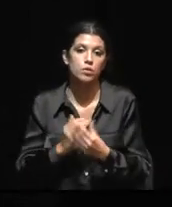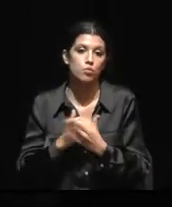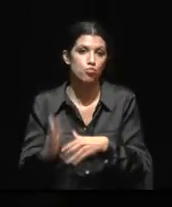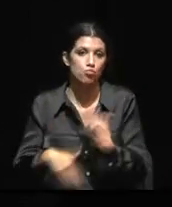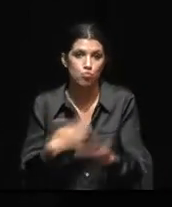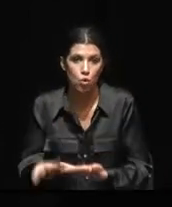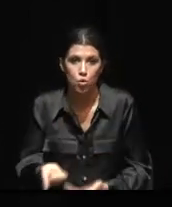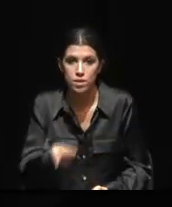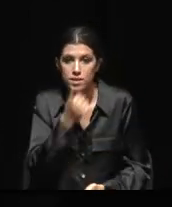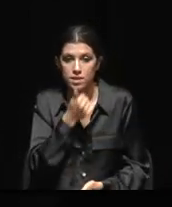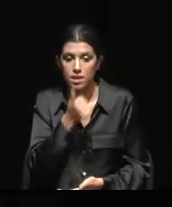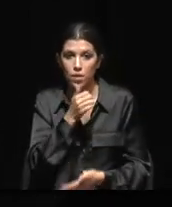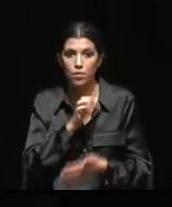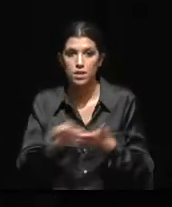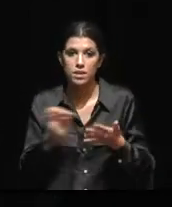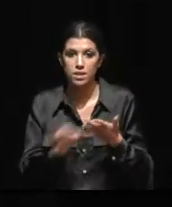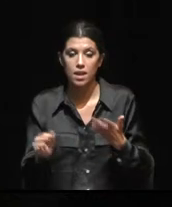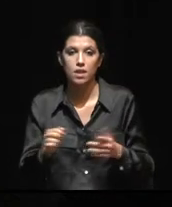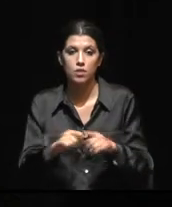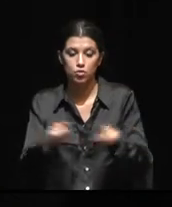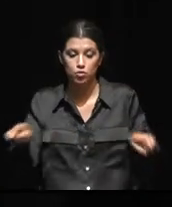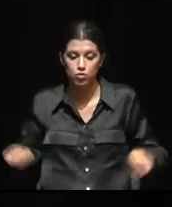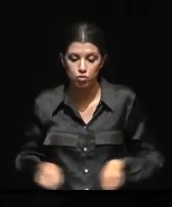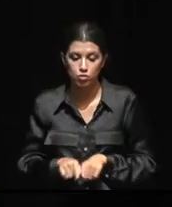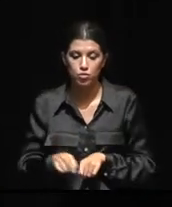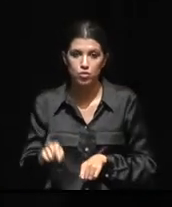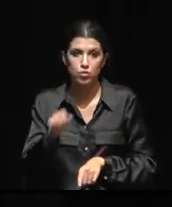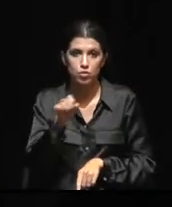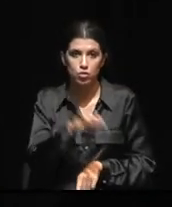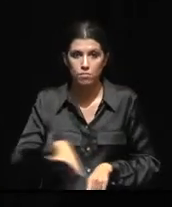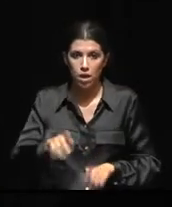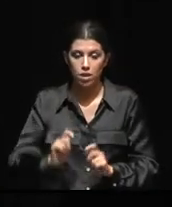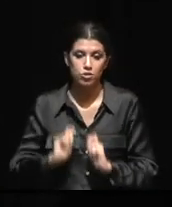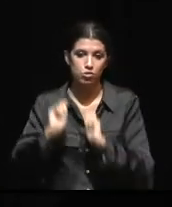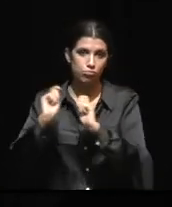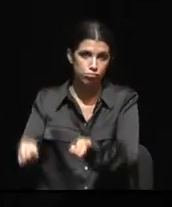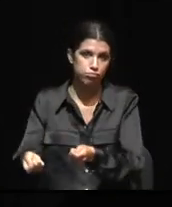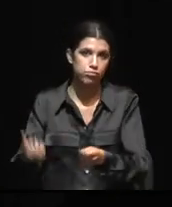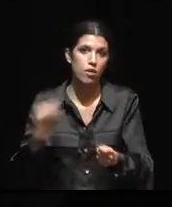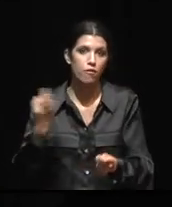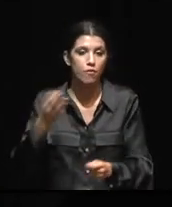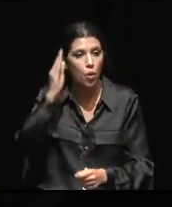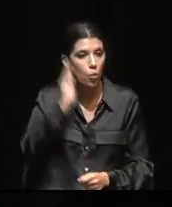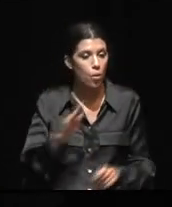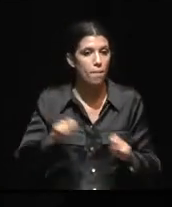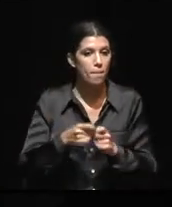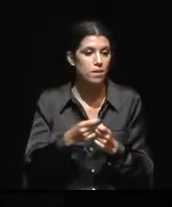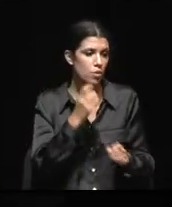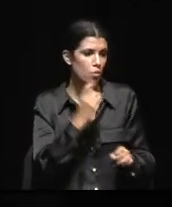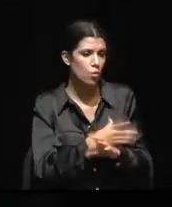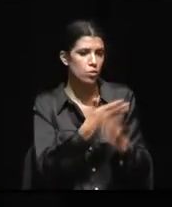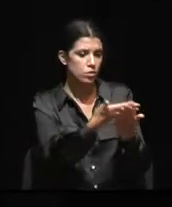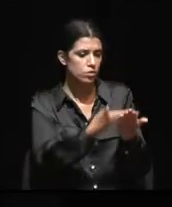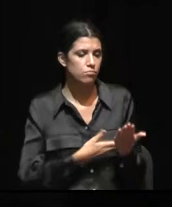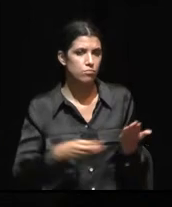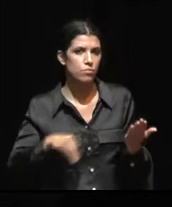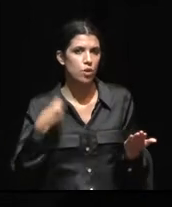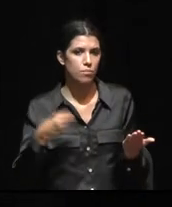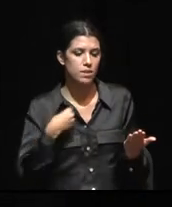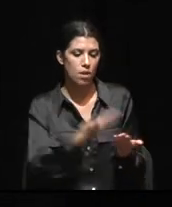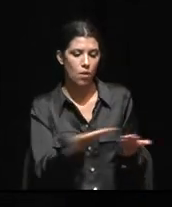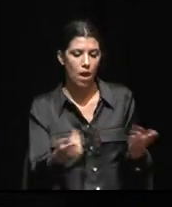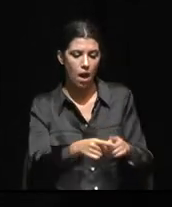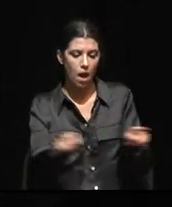para definição de critérios de atribuição tal como mencionamos após uma recomendação de outro partido que mostrava preocupação pela